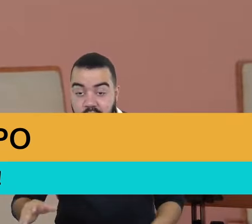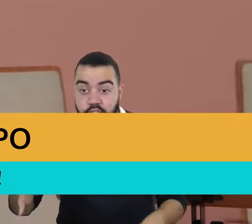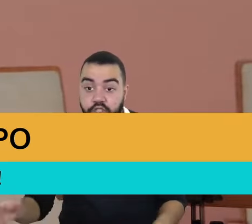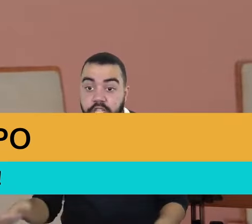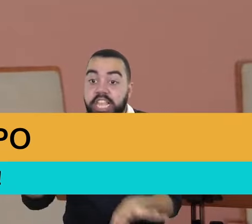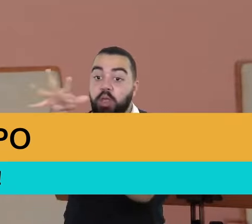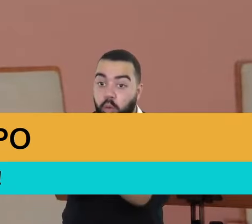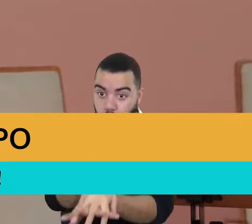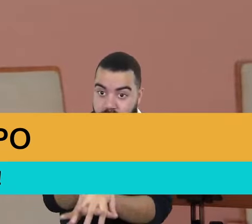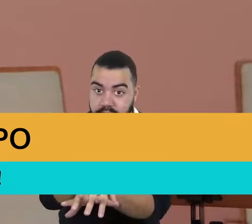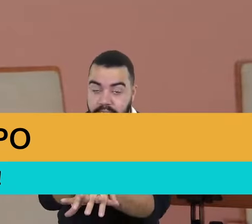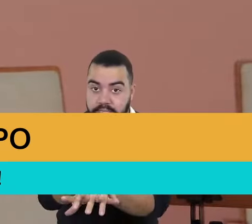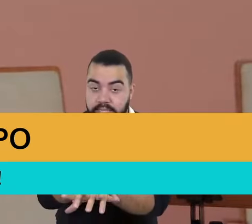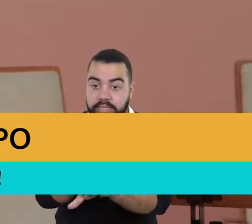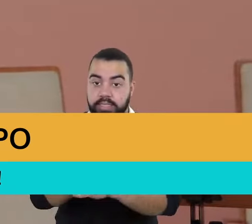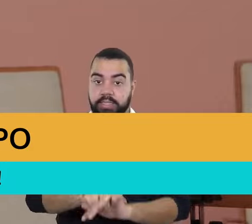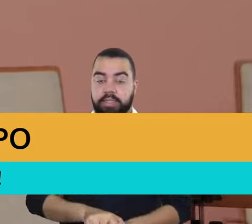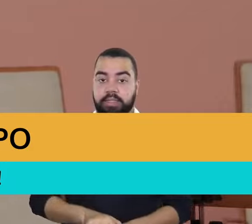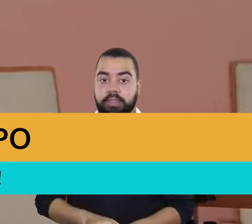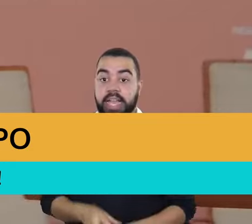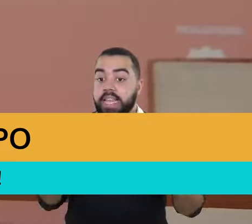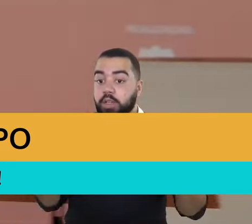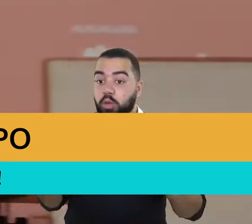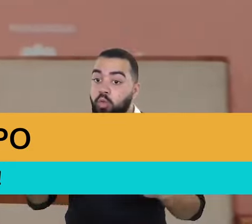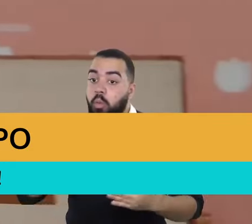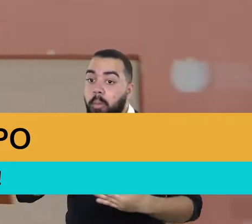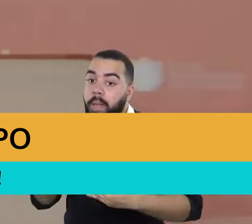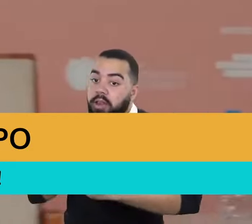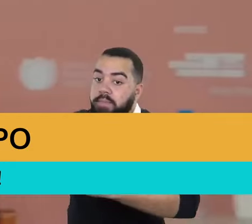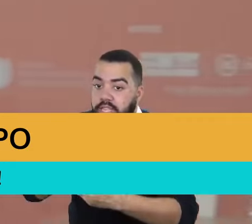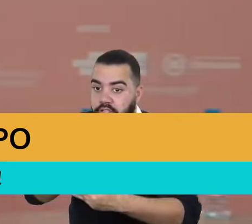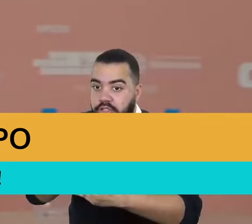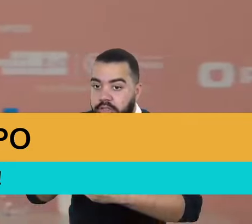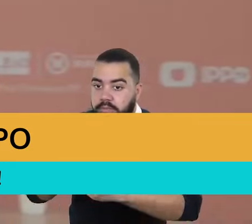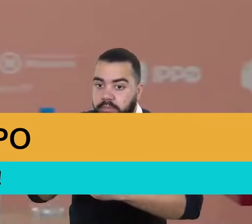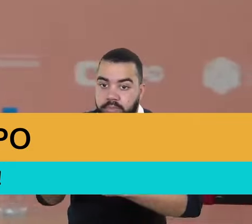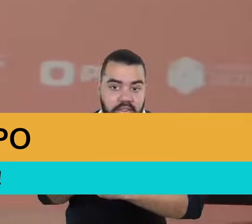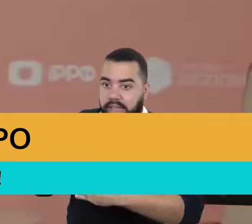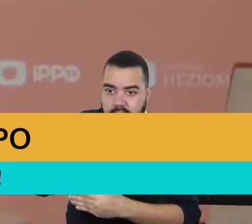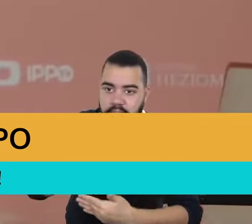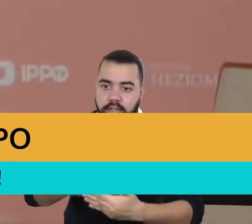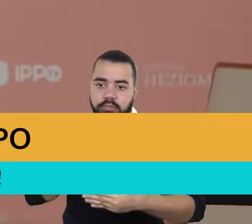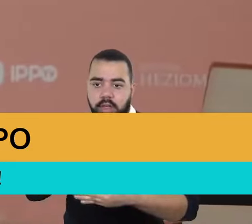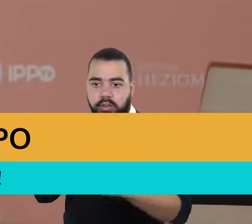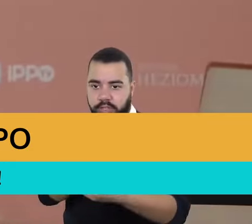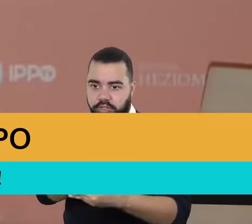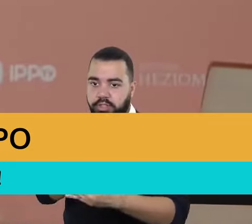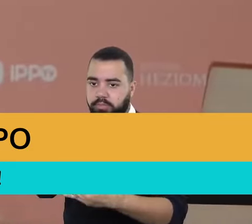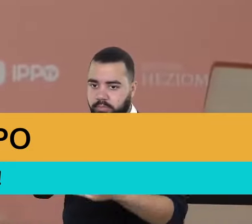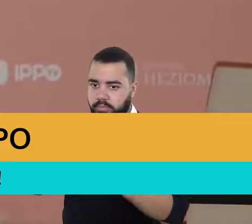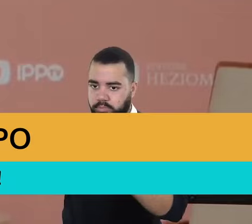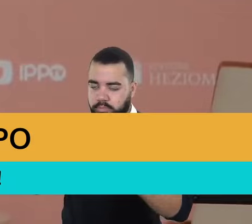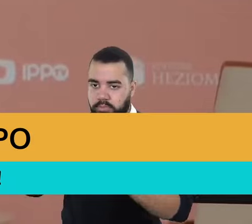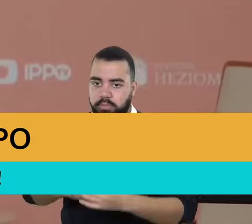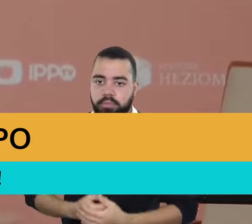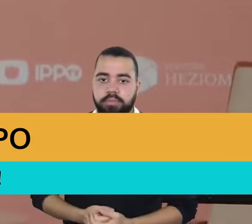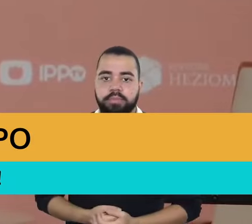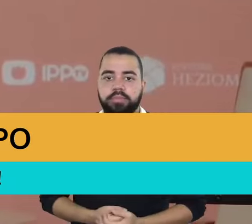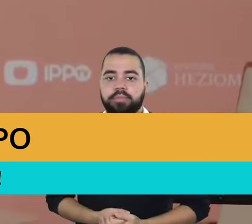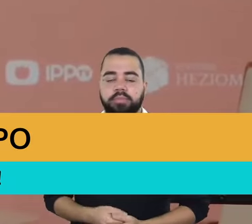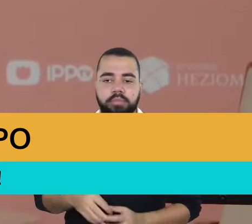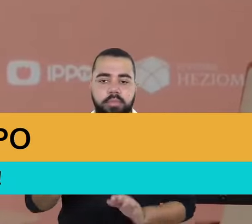Sem com que eu me ultrapassasse os meus limites. E achei legal porque os meus pais faziam a mesma coisa. Eles me incluíam em tudo, mas sem ultrapassar meu limite.